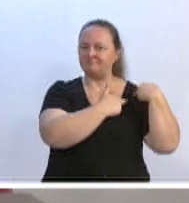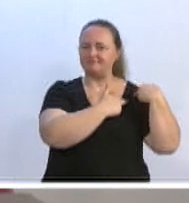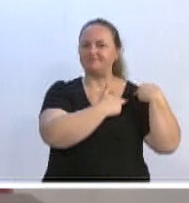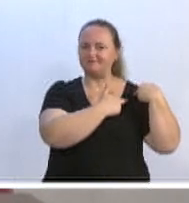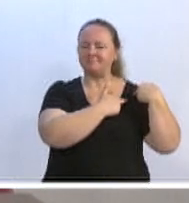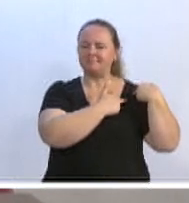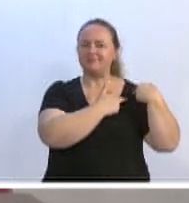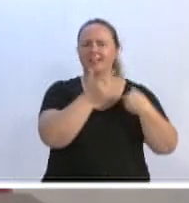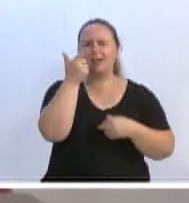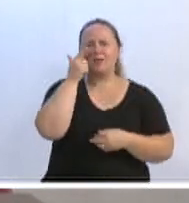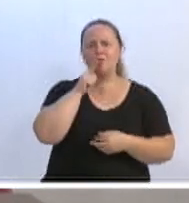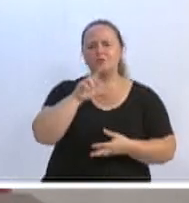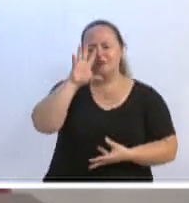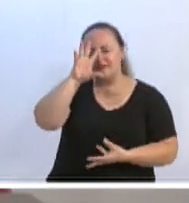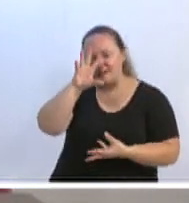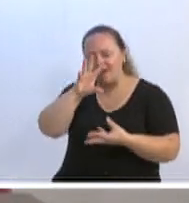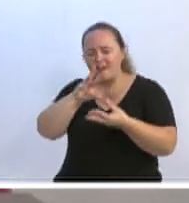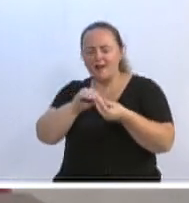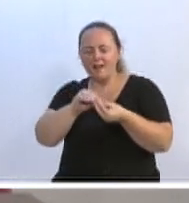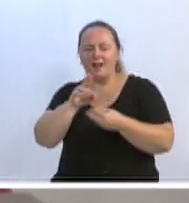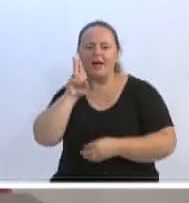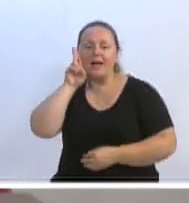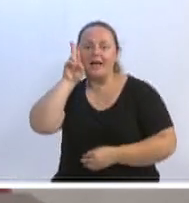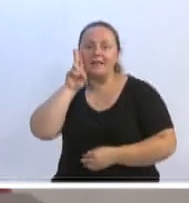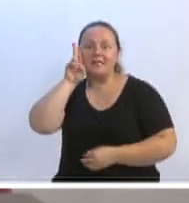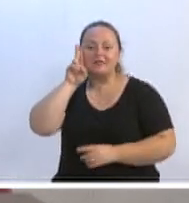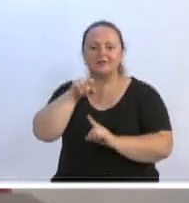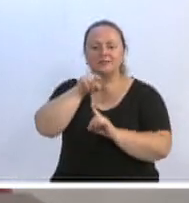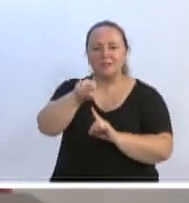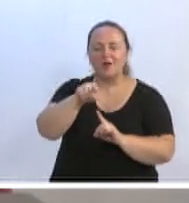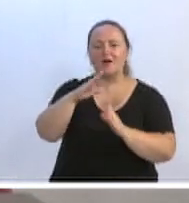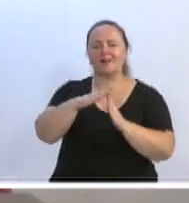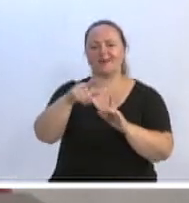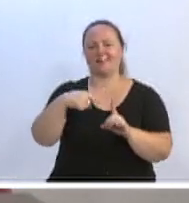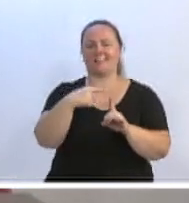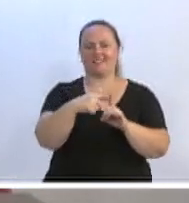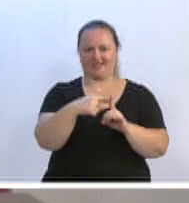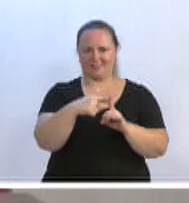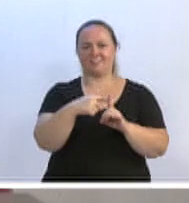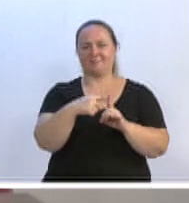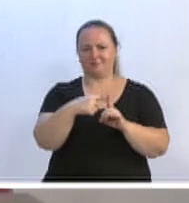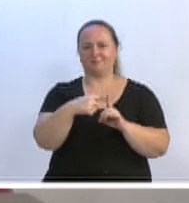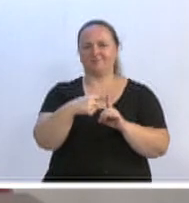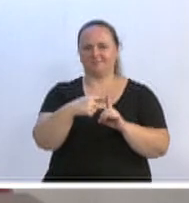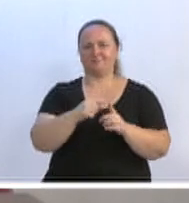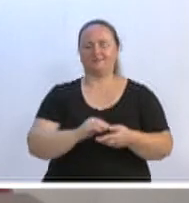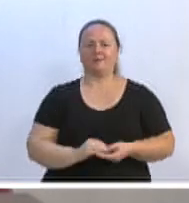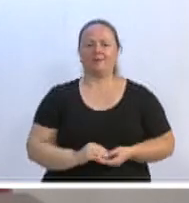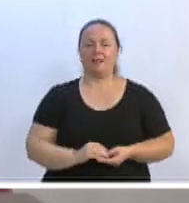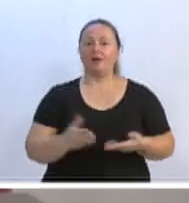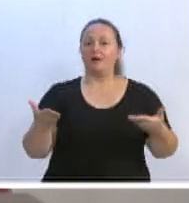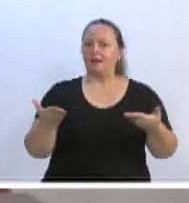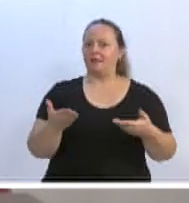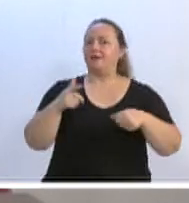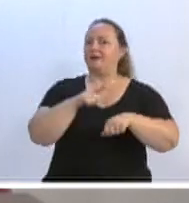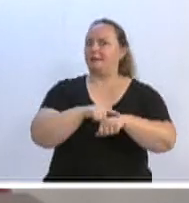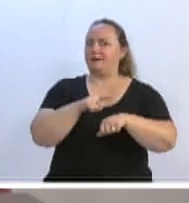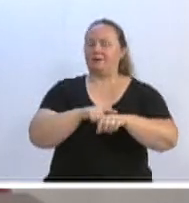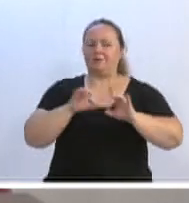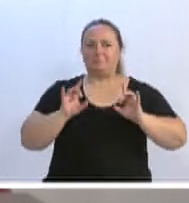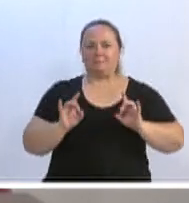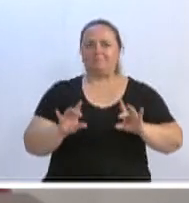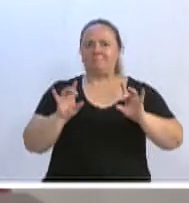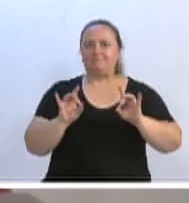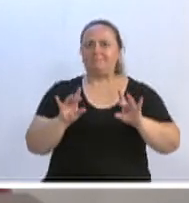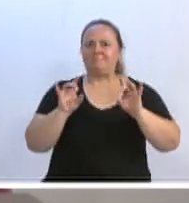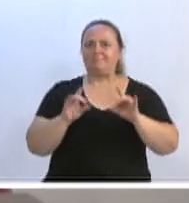fazer um breve relato do histórico da Igreja Cristã Maranata. Momento glorioso que